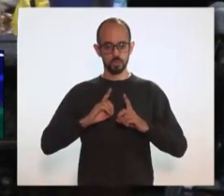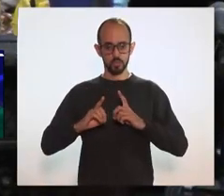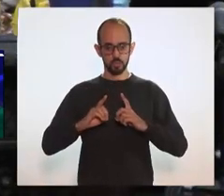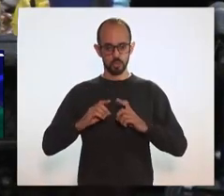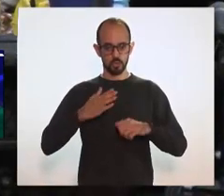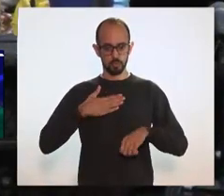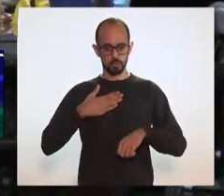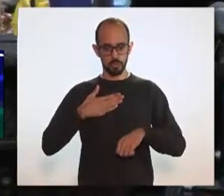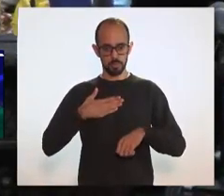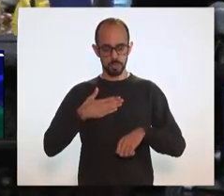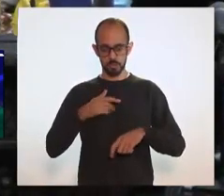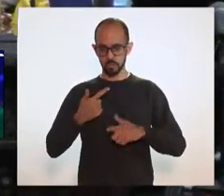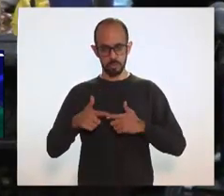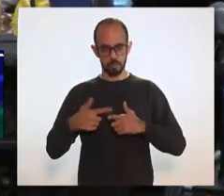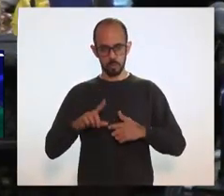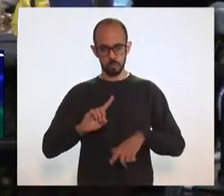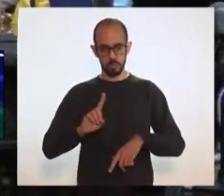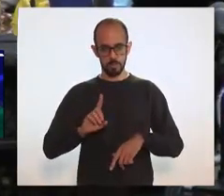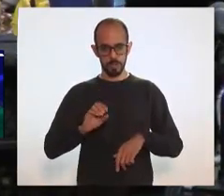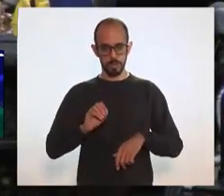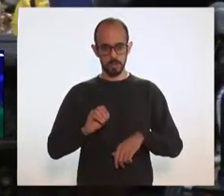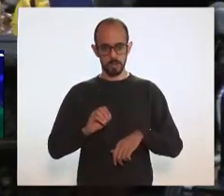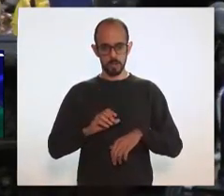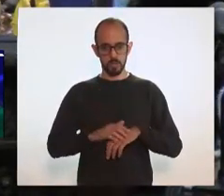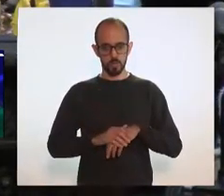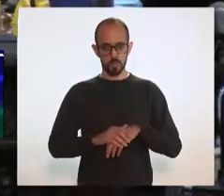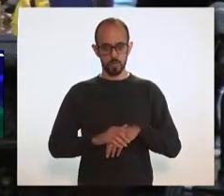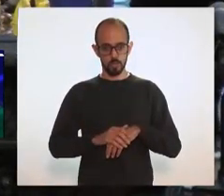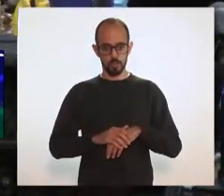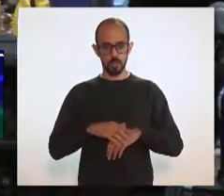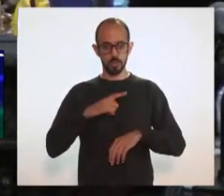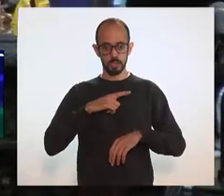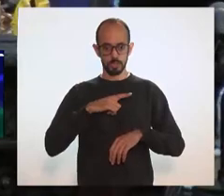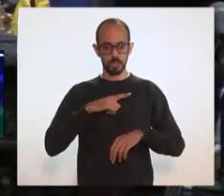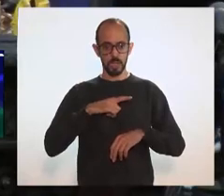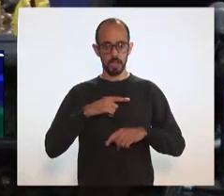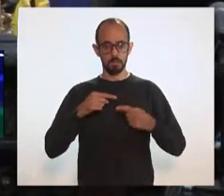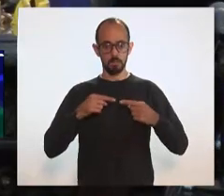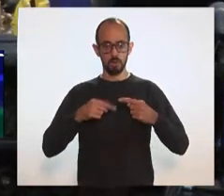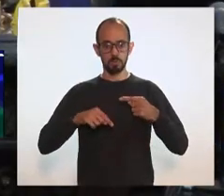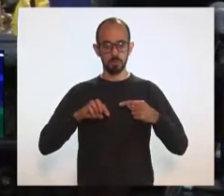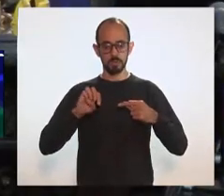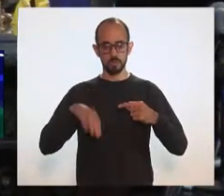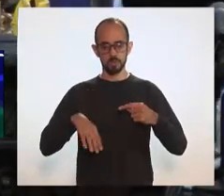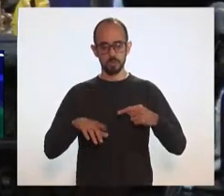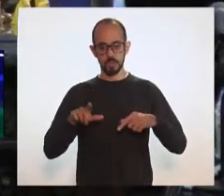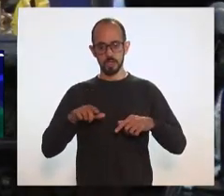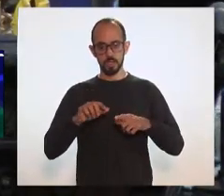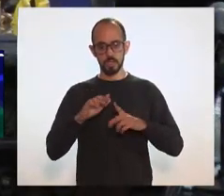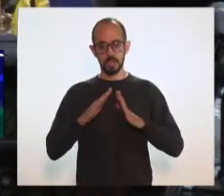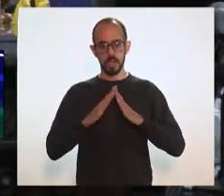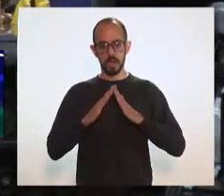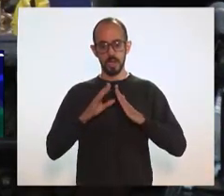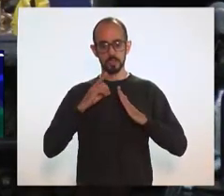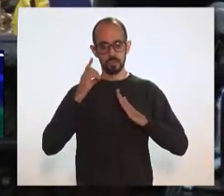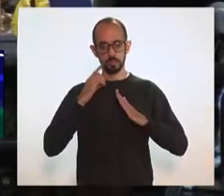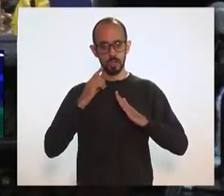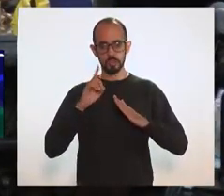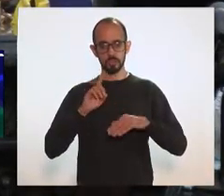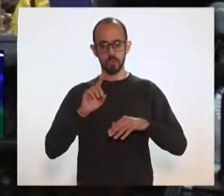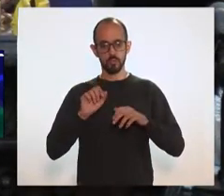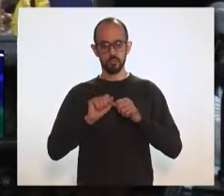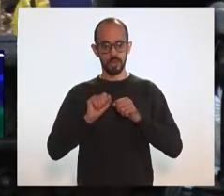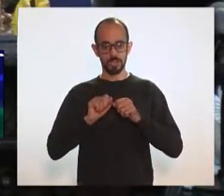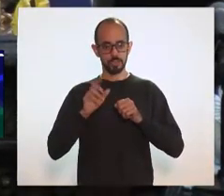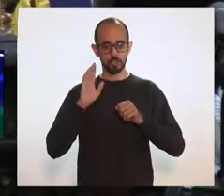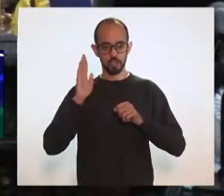Só chamei a atenção que tem vedação, inclusive a Assembleia não faz diretamente.